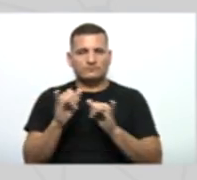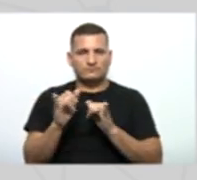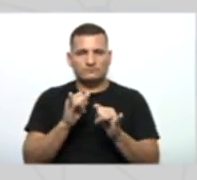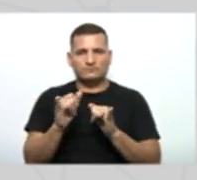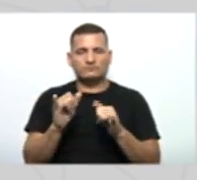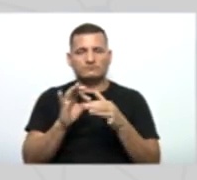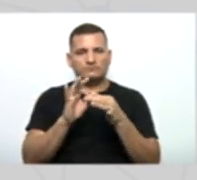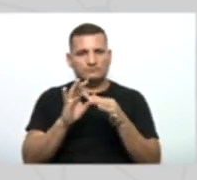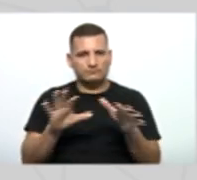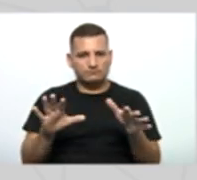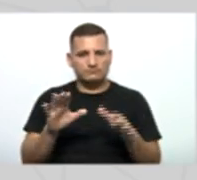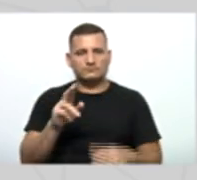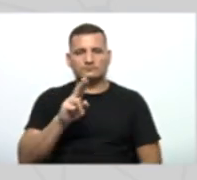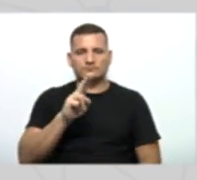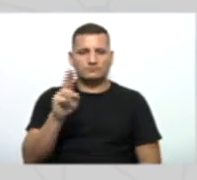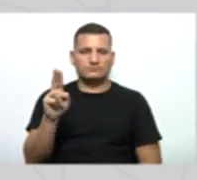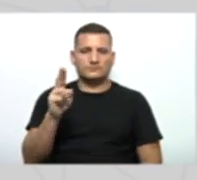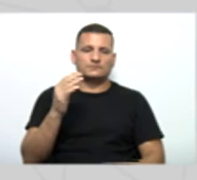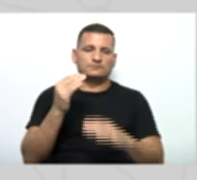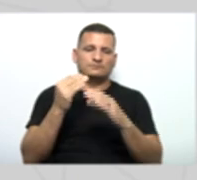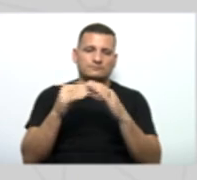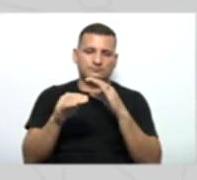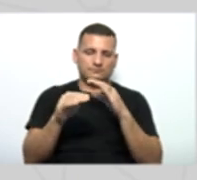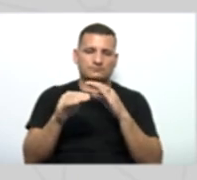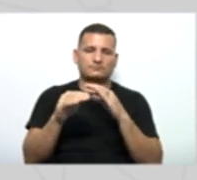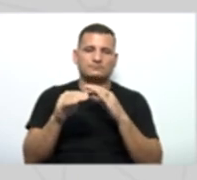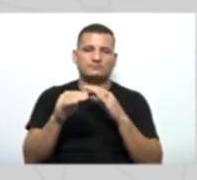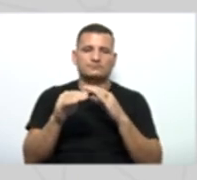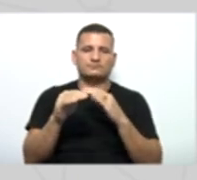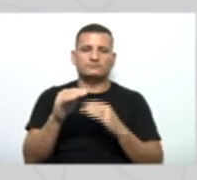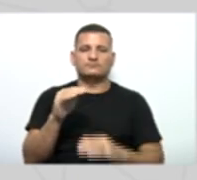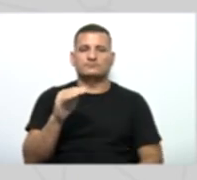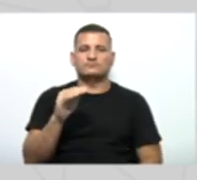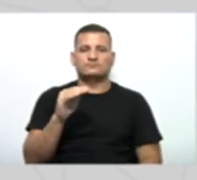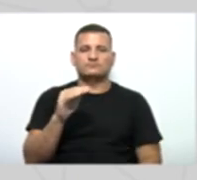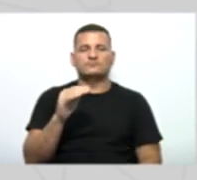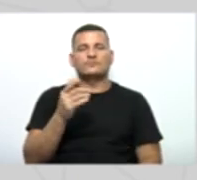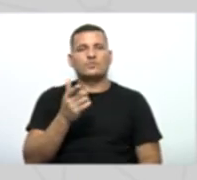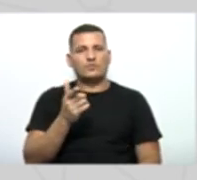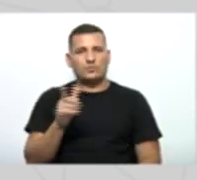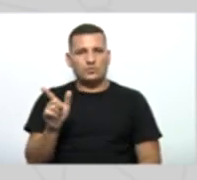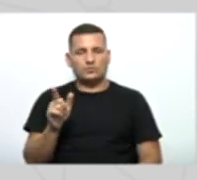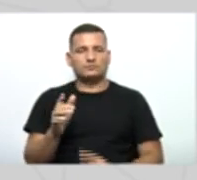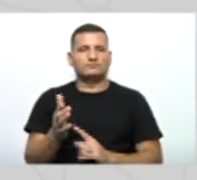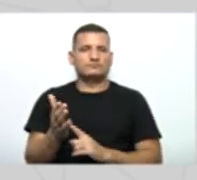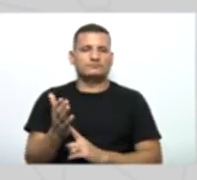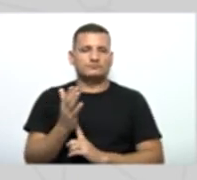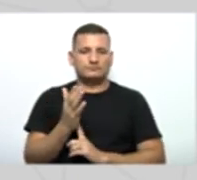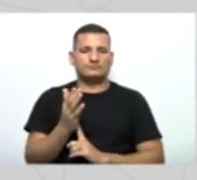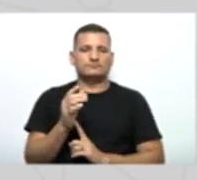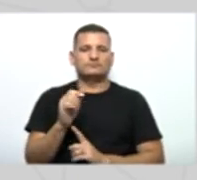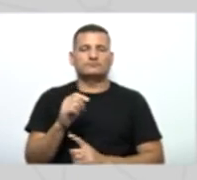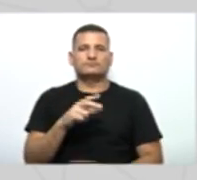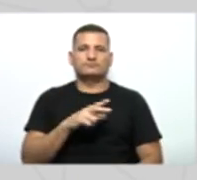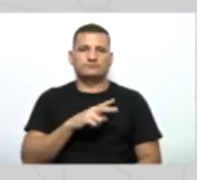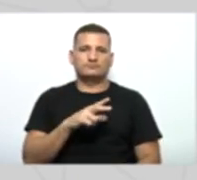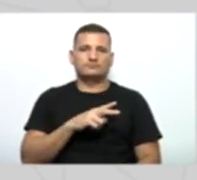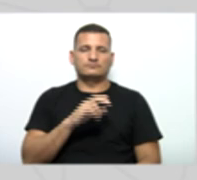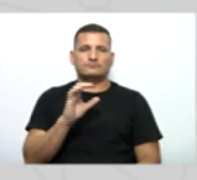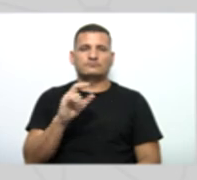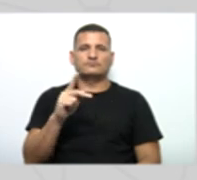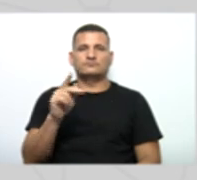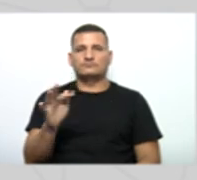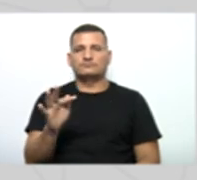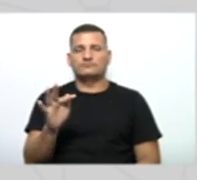aqui é o nosso nome, e-mail, e um para mostrar as informações privadas, que é o CPF e a senha. E você tem